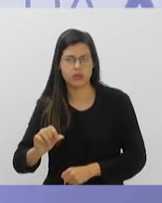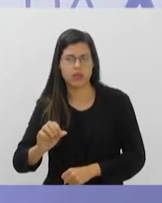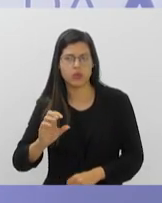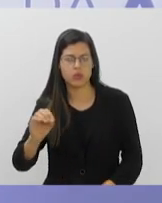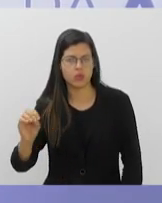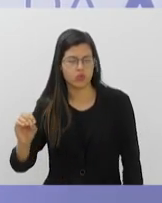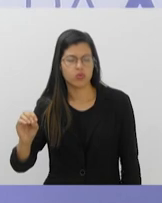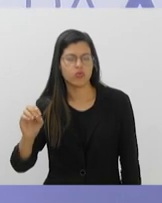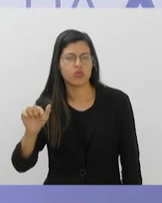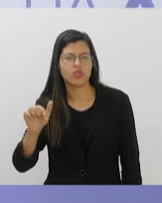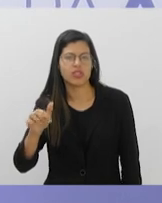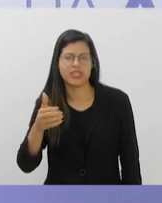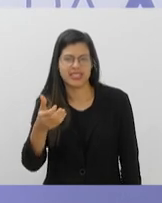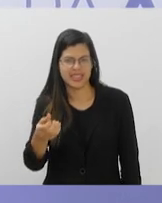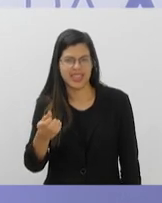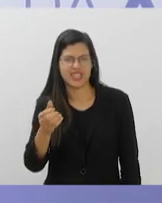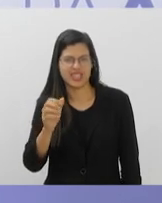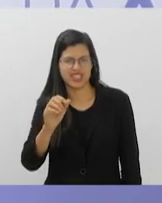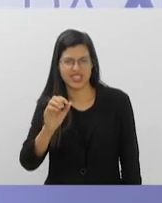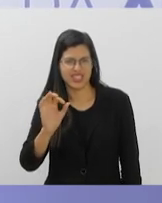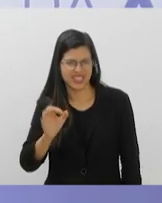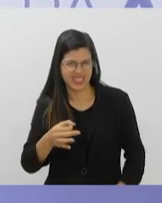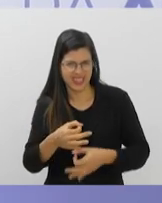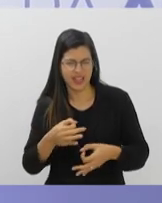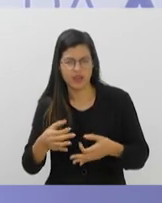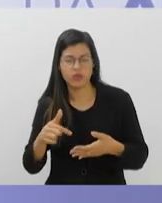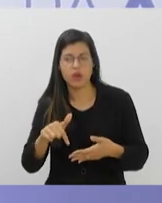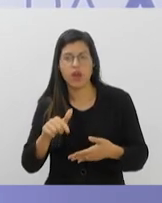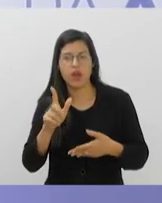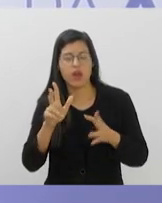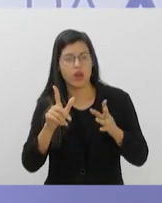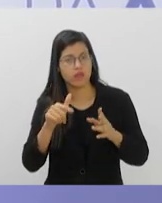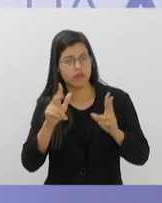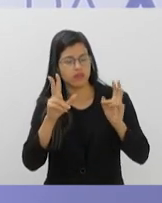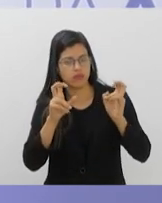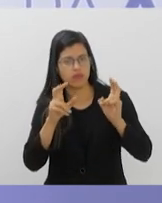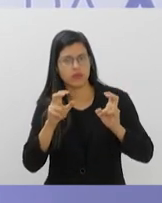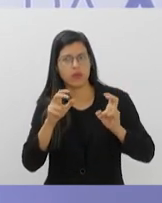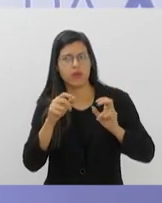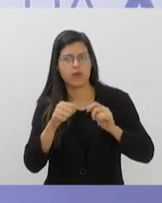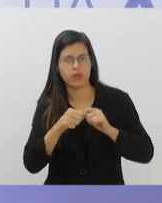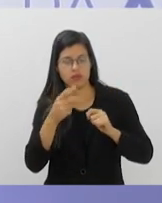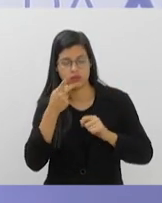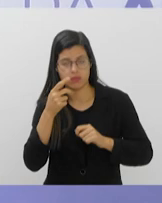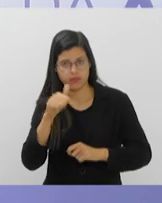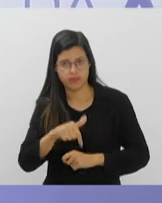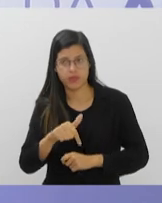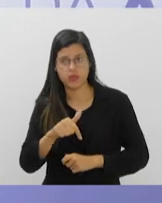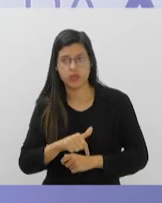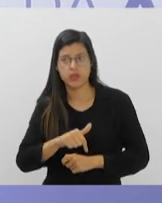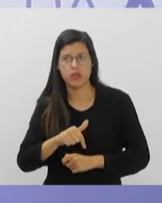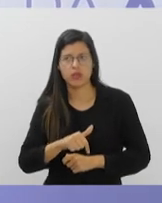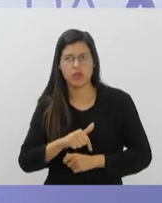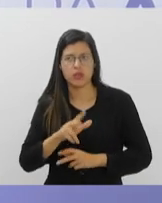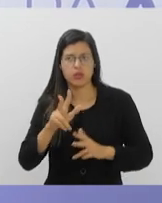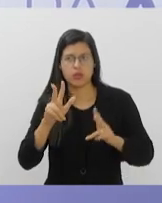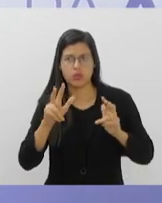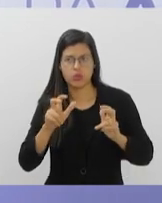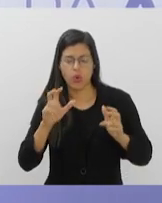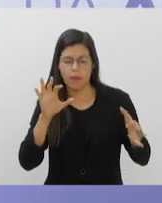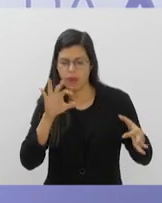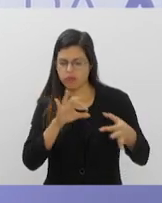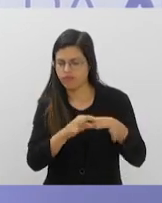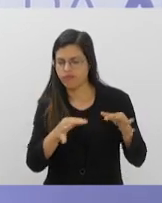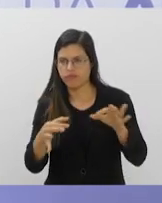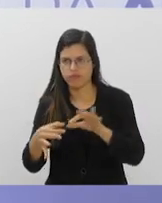eu só tô trazendo esse dado por é um tema que nós estamos tratando aqui obviamente nesse cunho da transversalidade